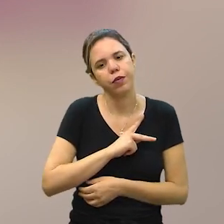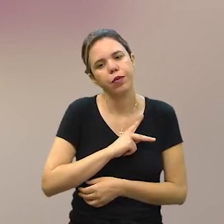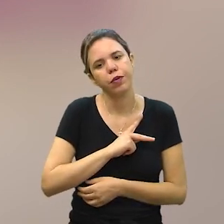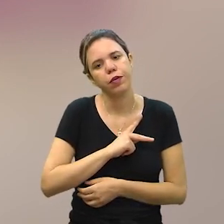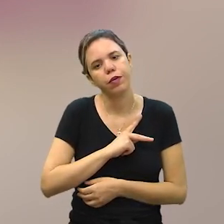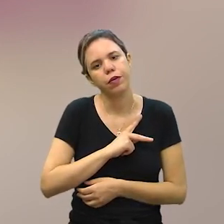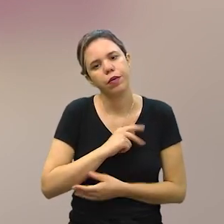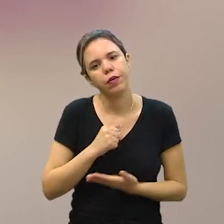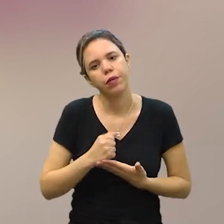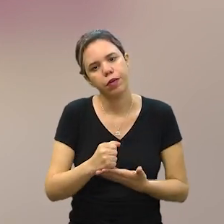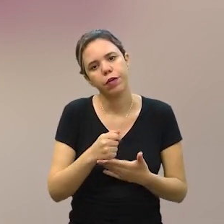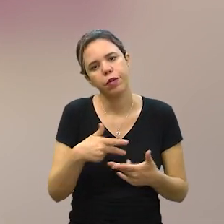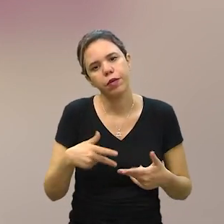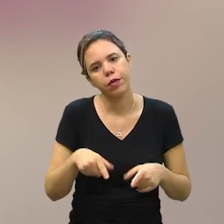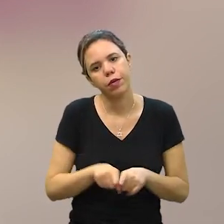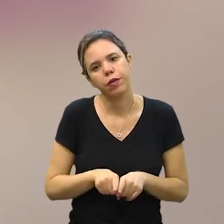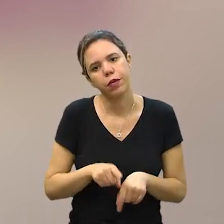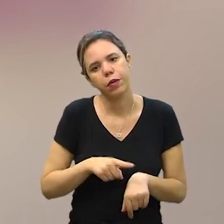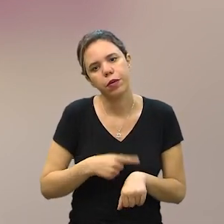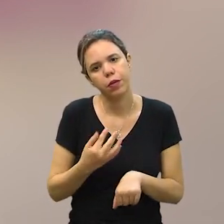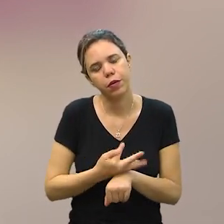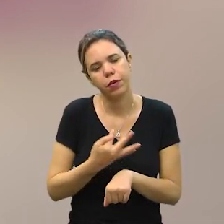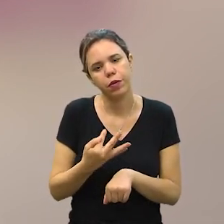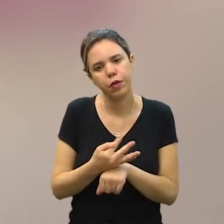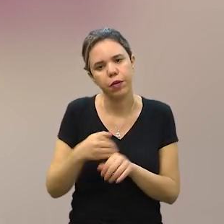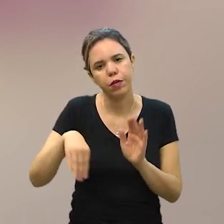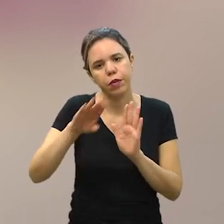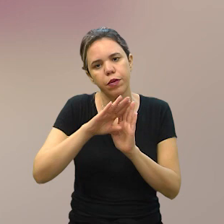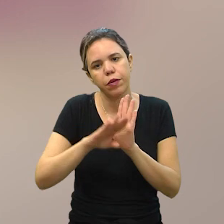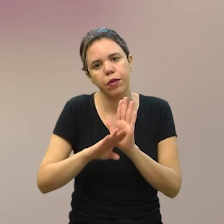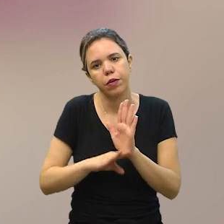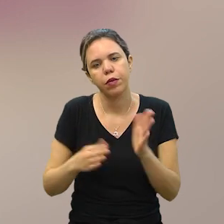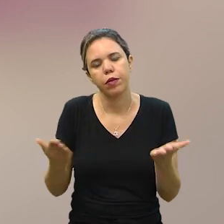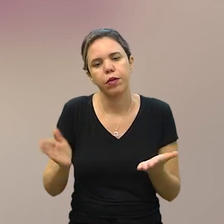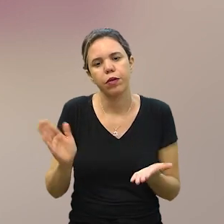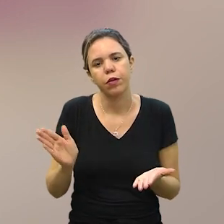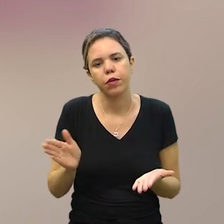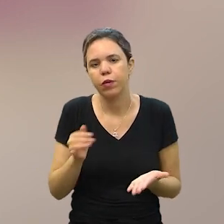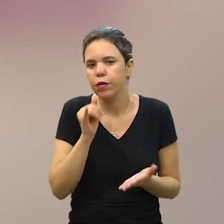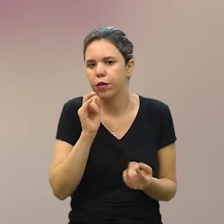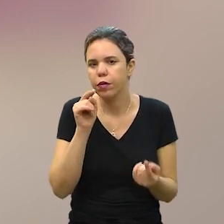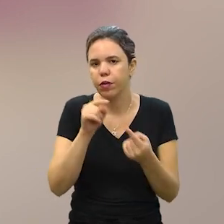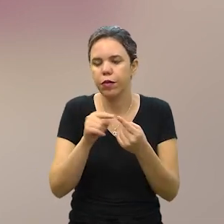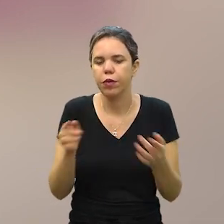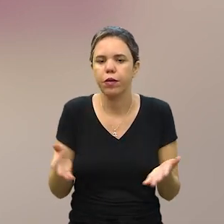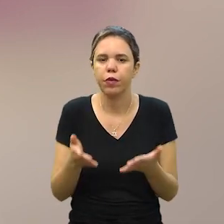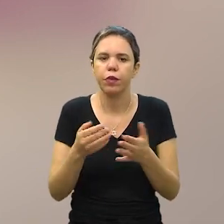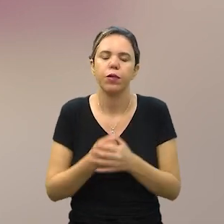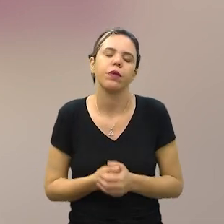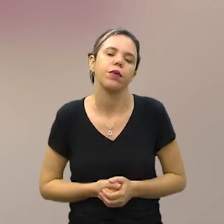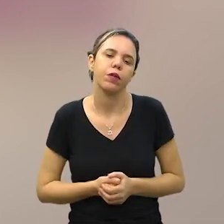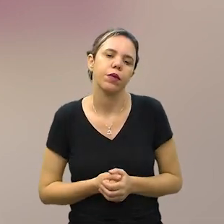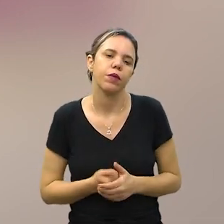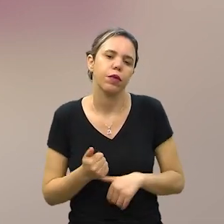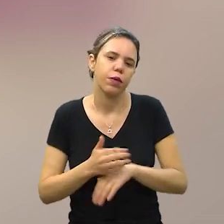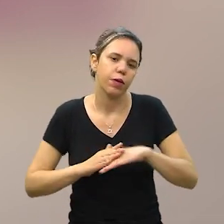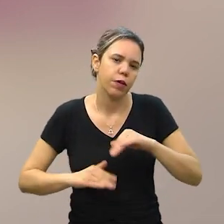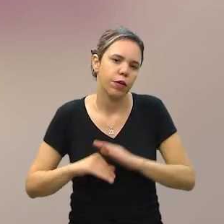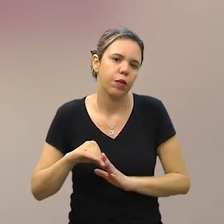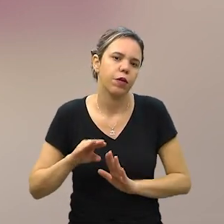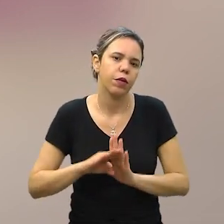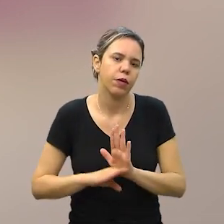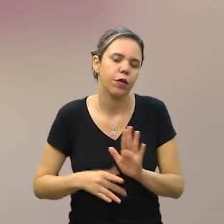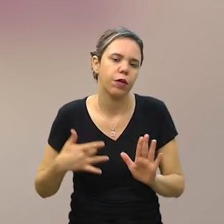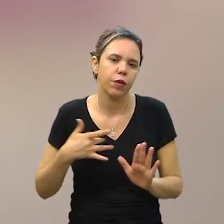de buscarem ali, né, um momento. Há programas, né, hoje já destinados para os profissionais